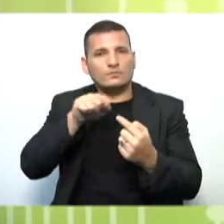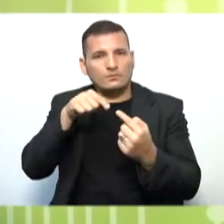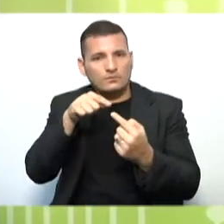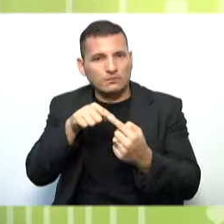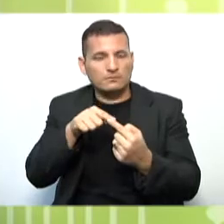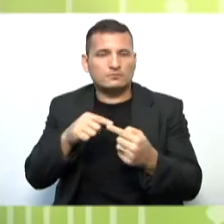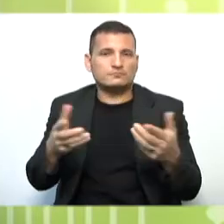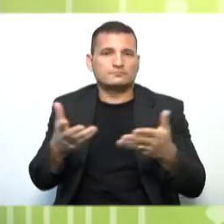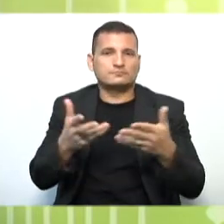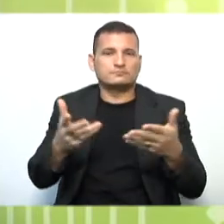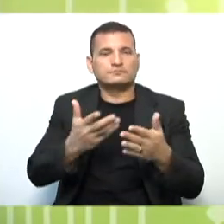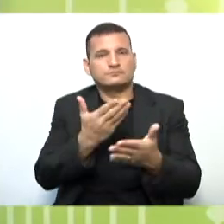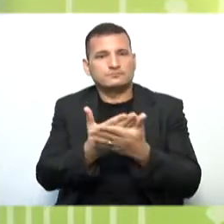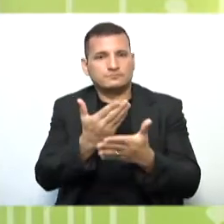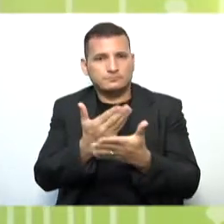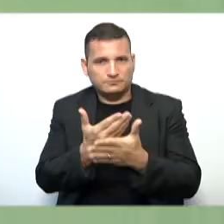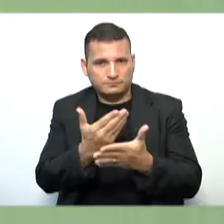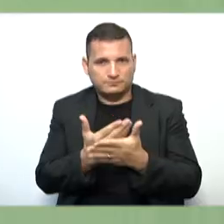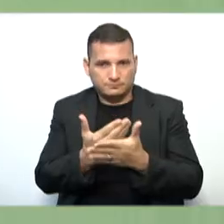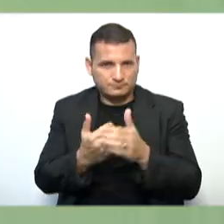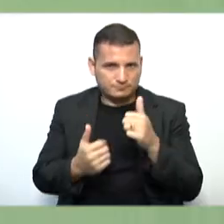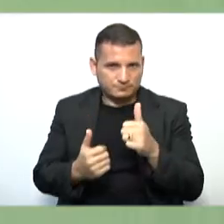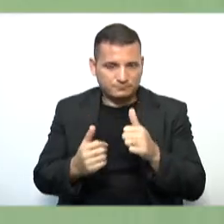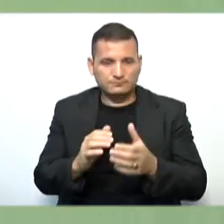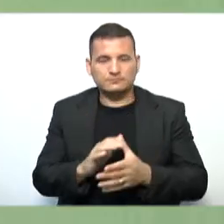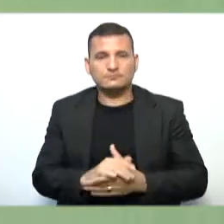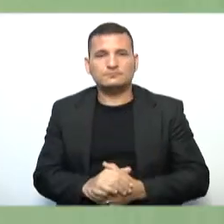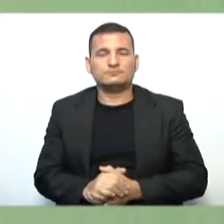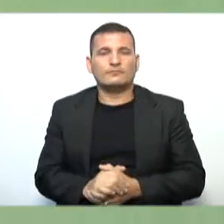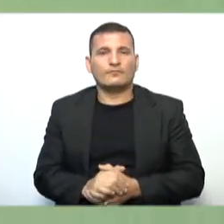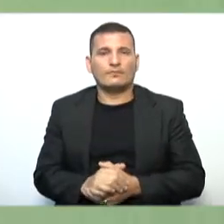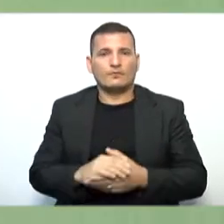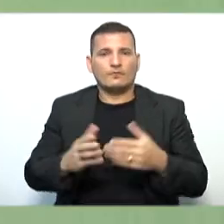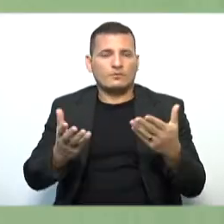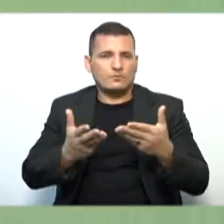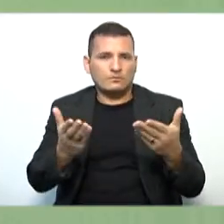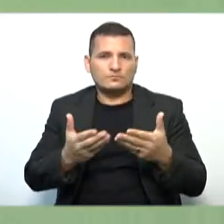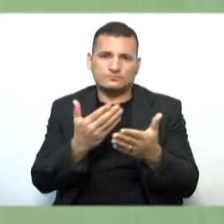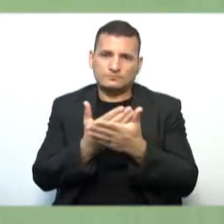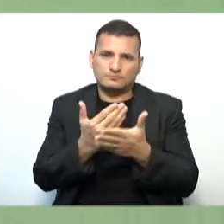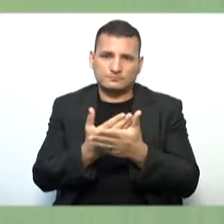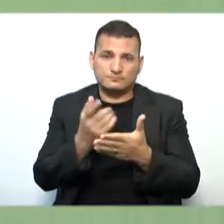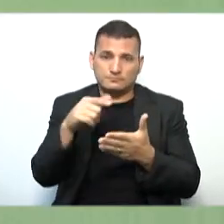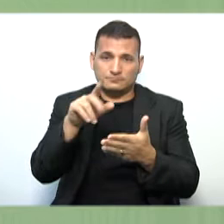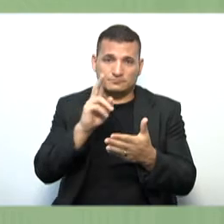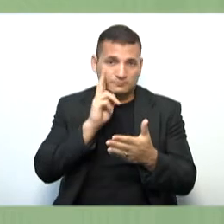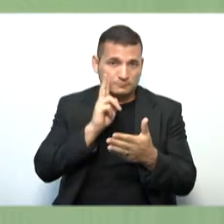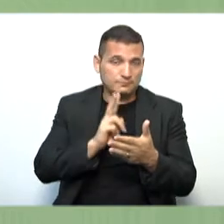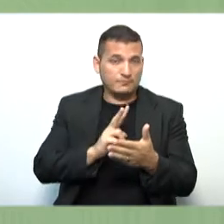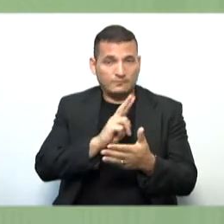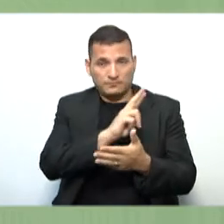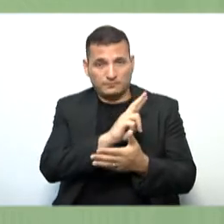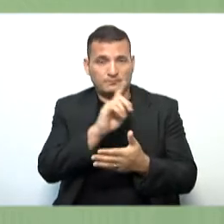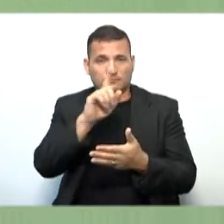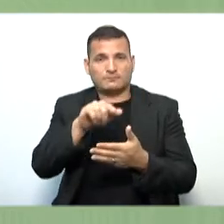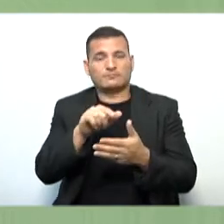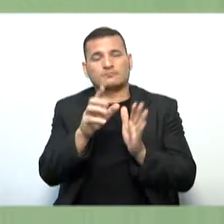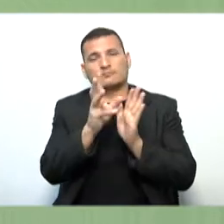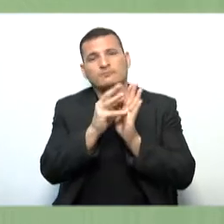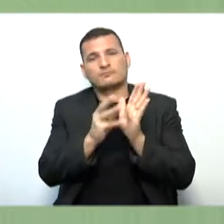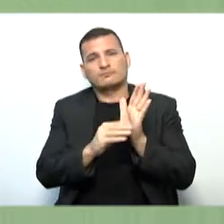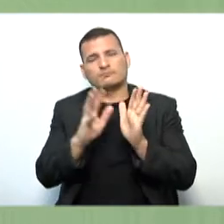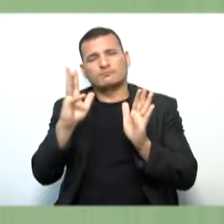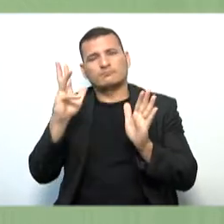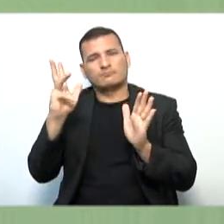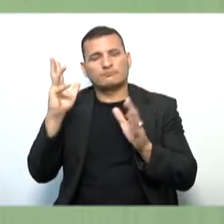gente pretende na aula de hoje. Vamos acompanhar aqui. Nossa aula, né? Vocês podem ver que o conteúdo, tratamos de todos